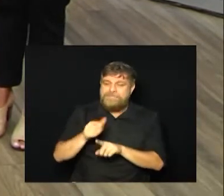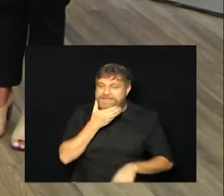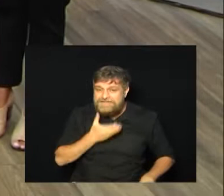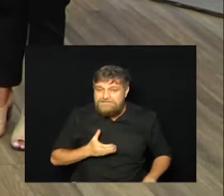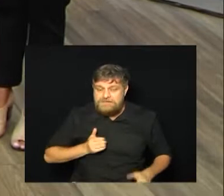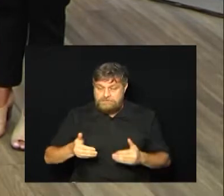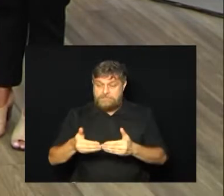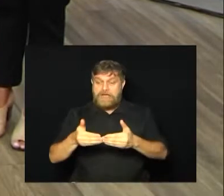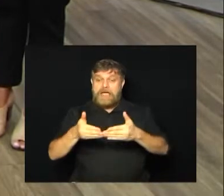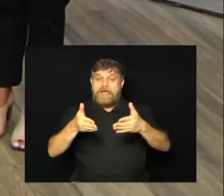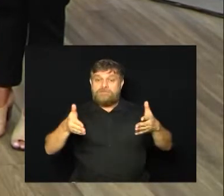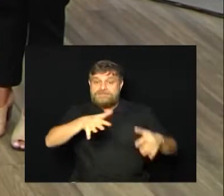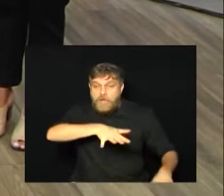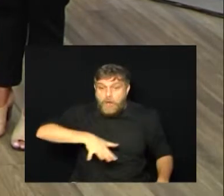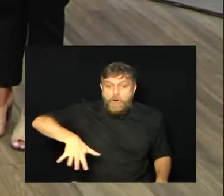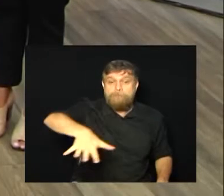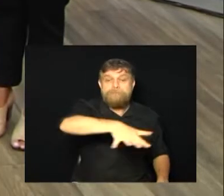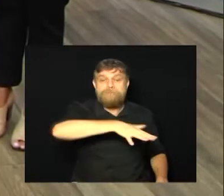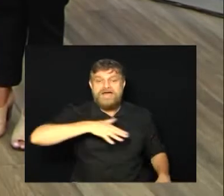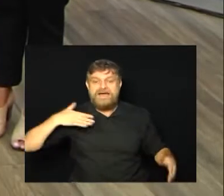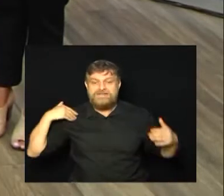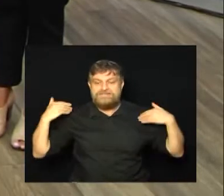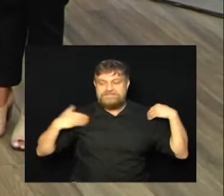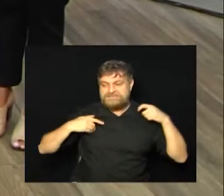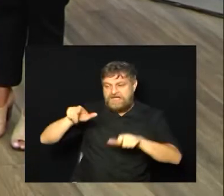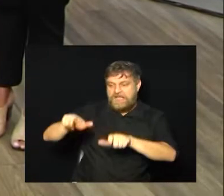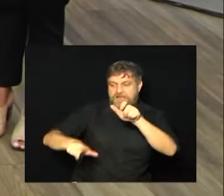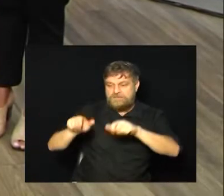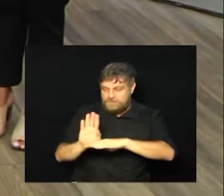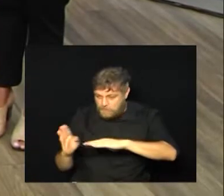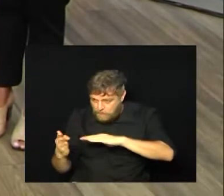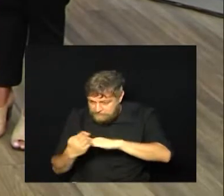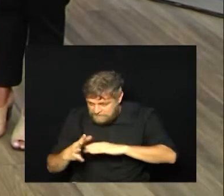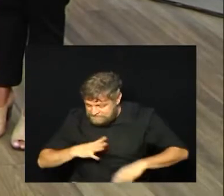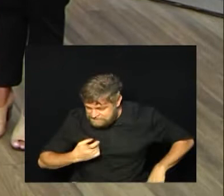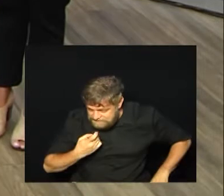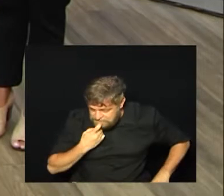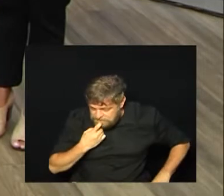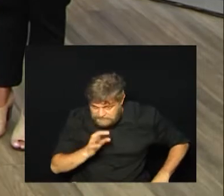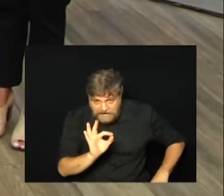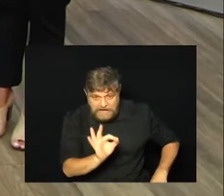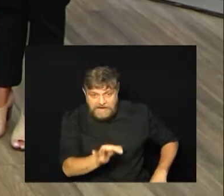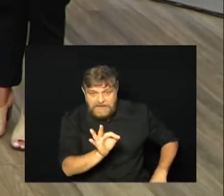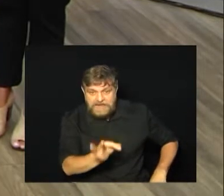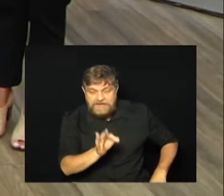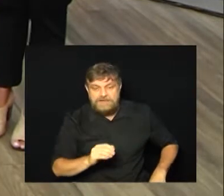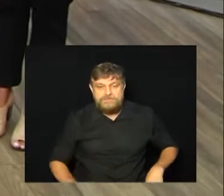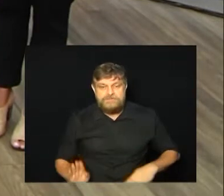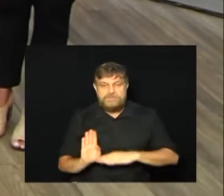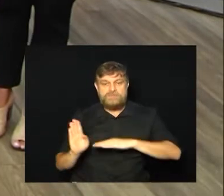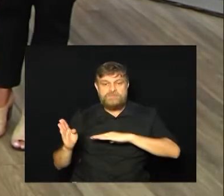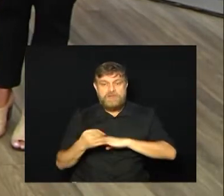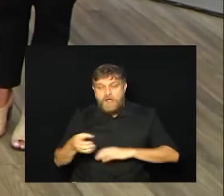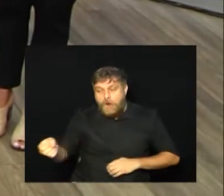inauguração da cidade, uma área de lazer para os moradores de um bairro da cidade. Exatamente, Gabriel. Foi lá, olha, no Jardim